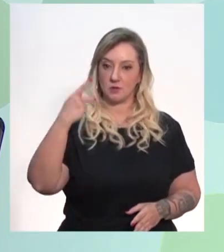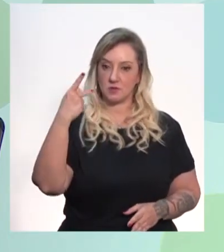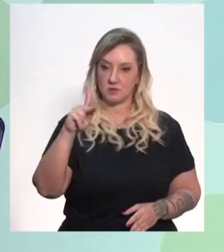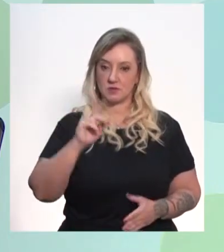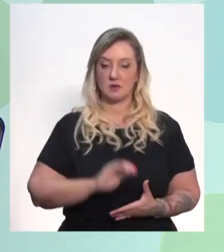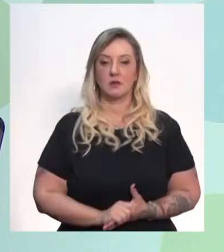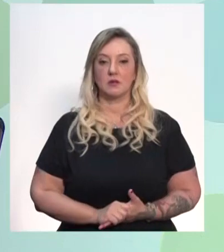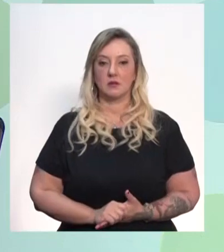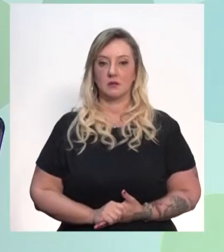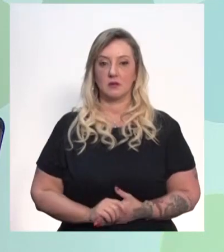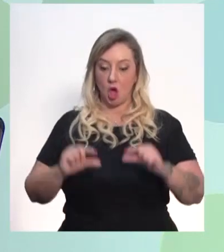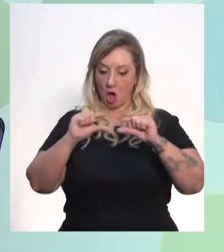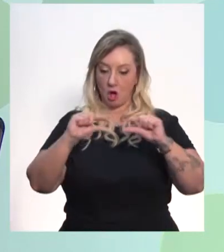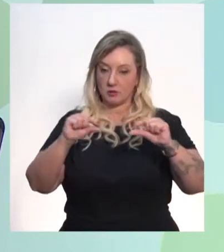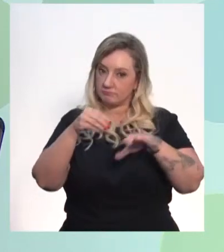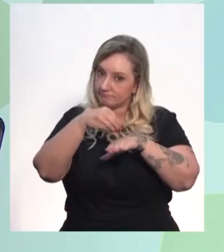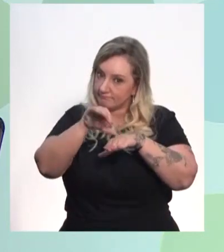clicar